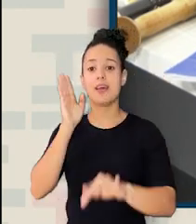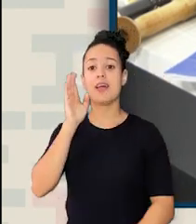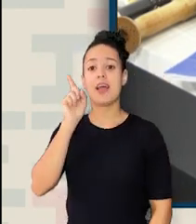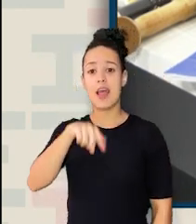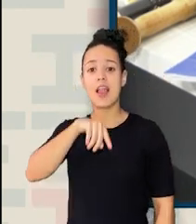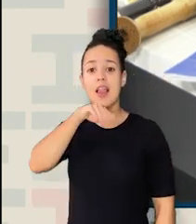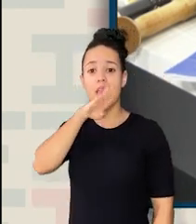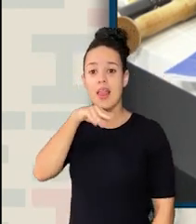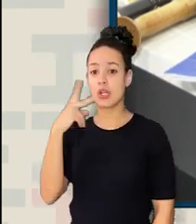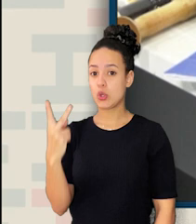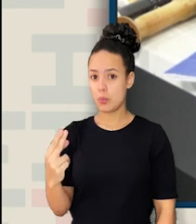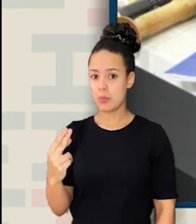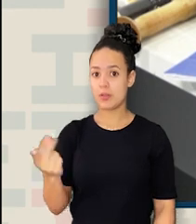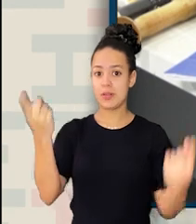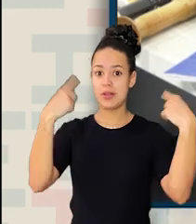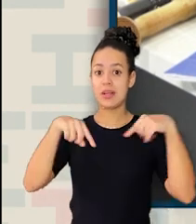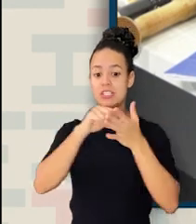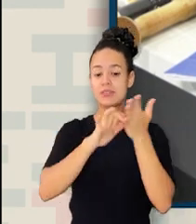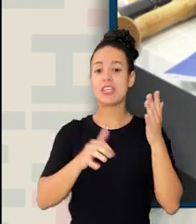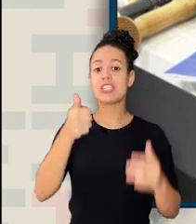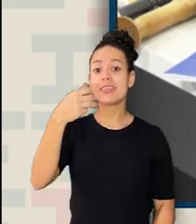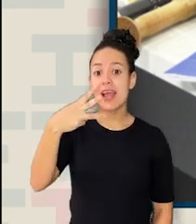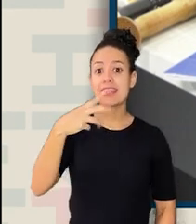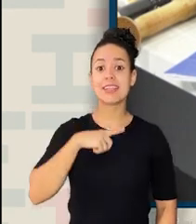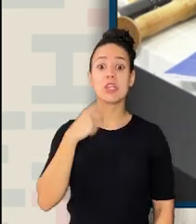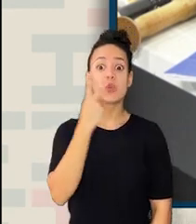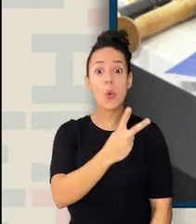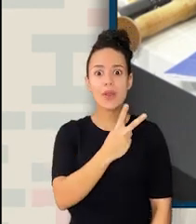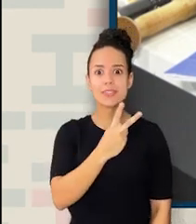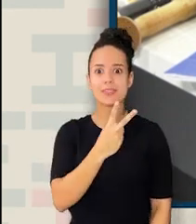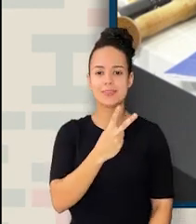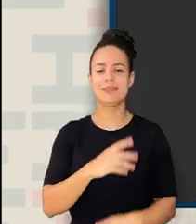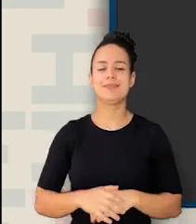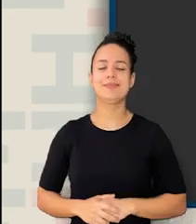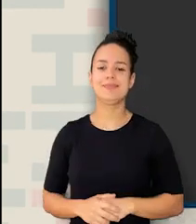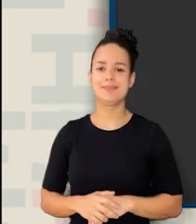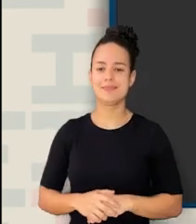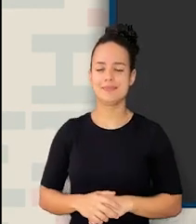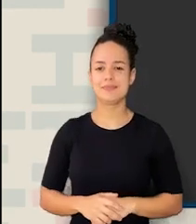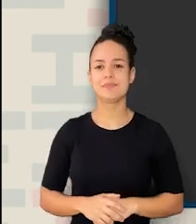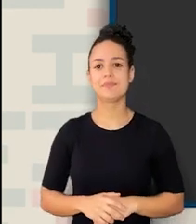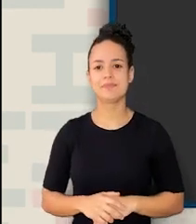dupla. O exercício 13 traz 2 sequências.